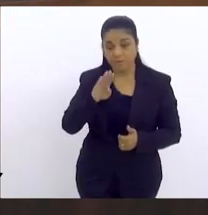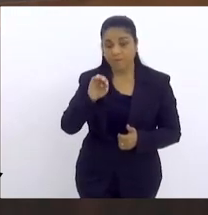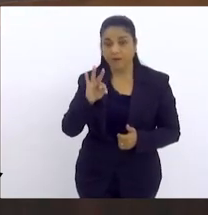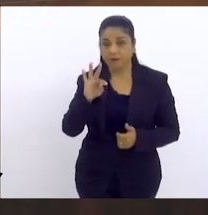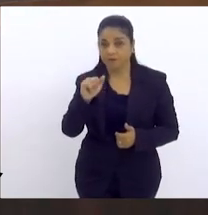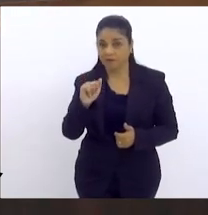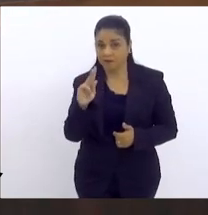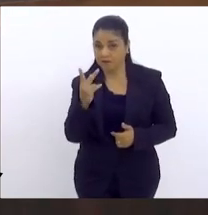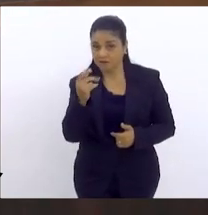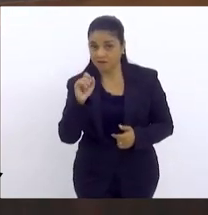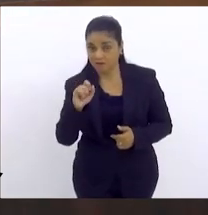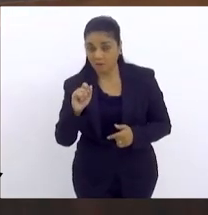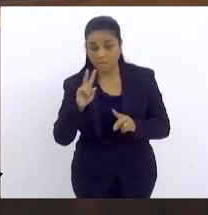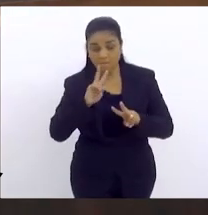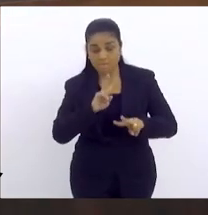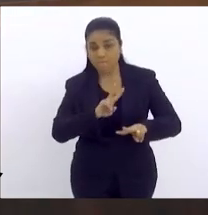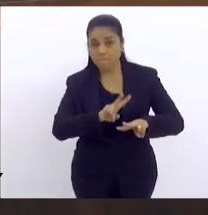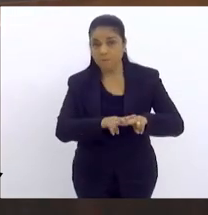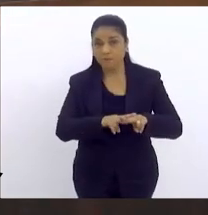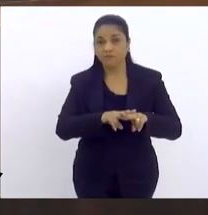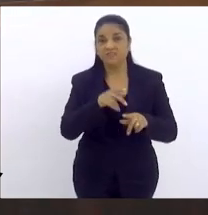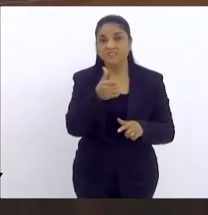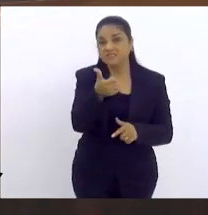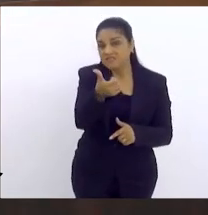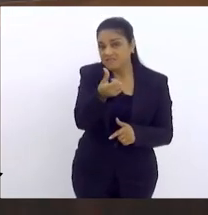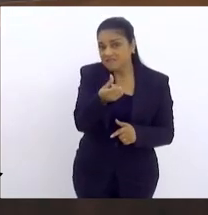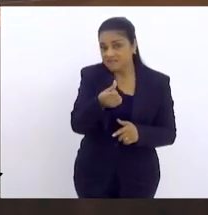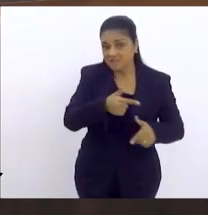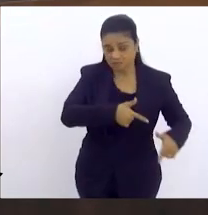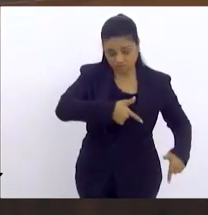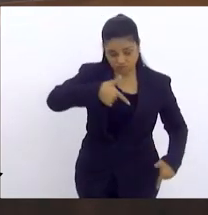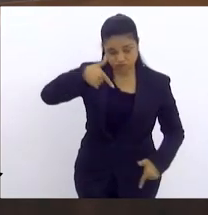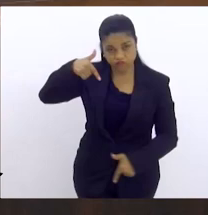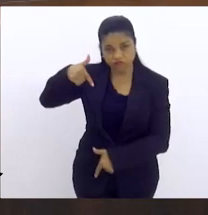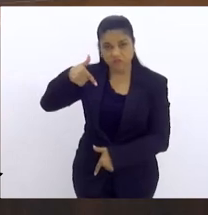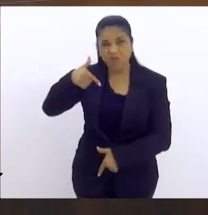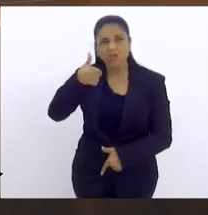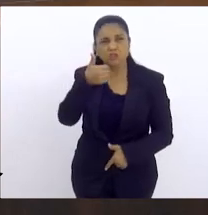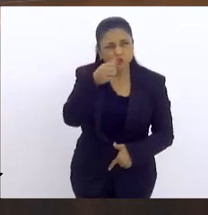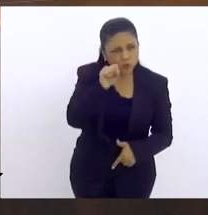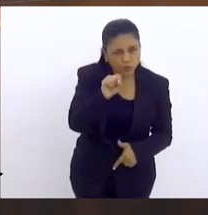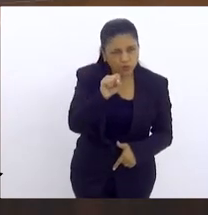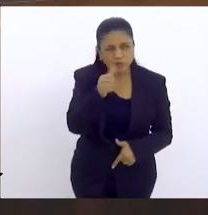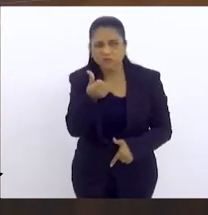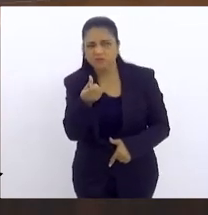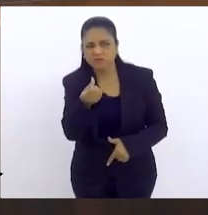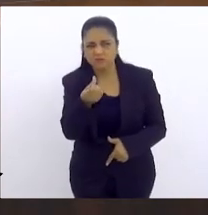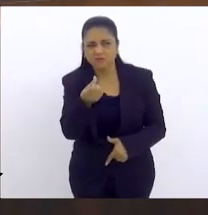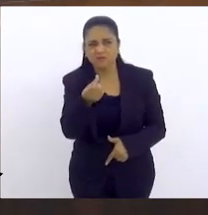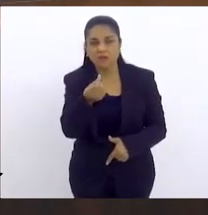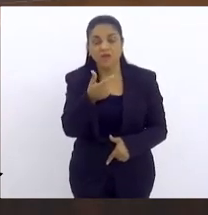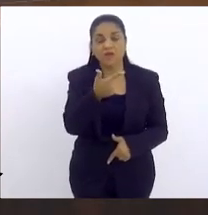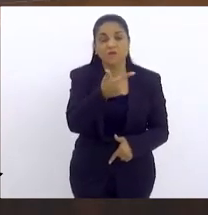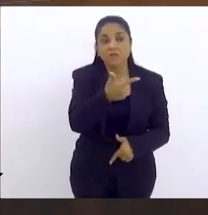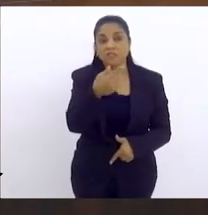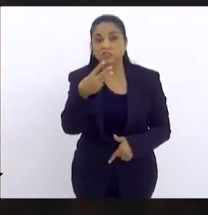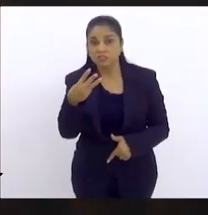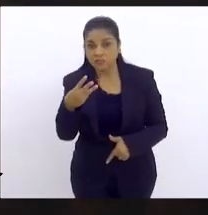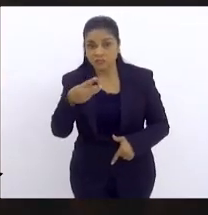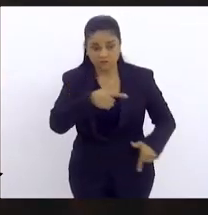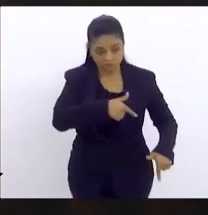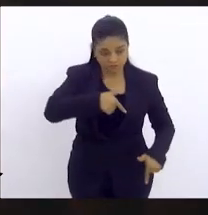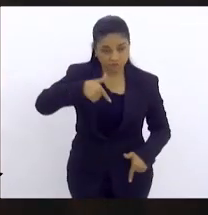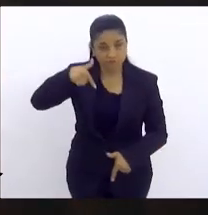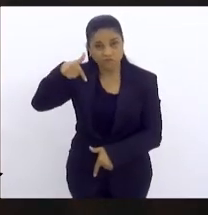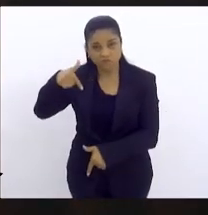e aprendeu a dizer 16 fugir né são 16 18 fuzis não é isso 23 fugiu que nos outros